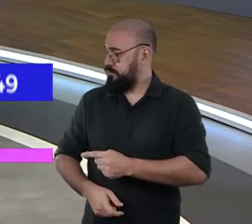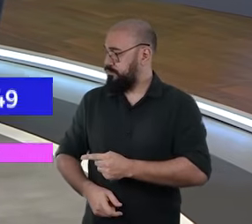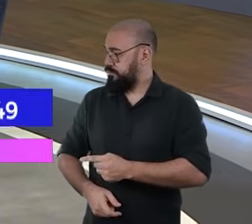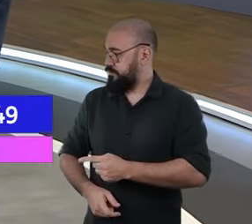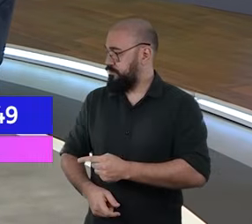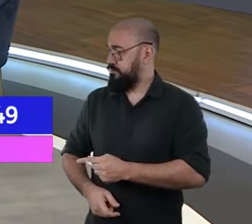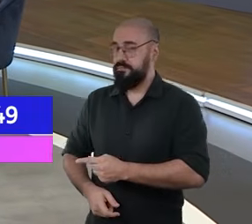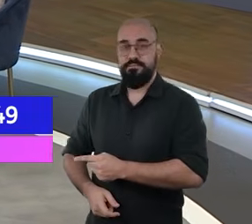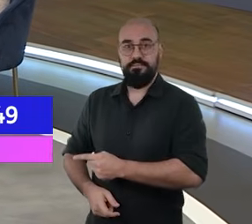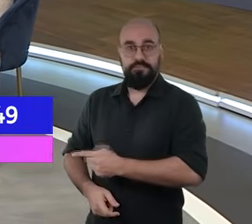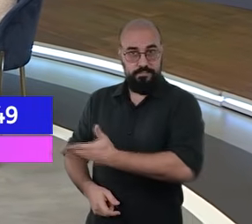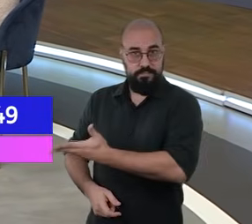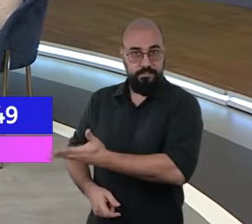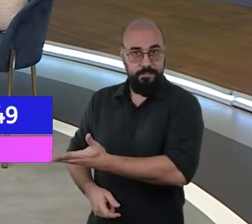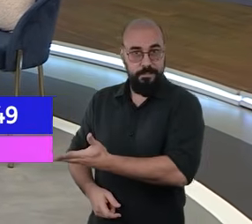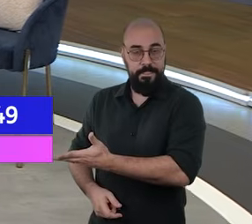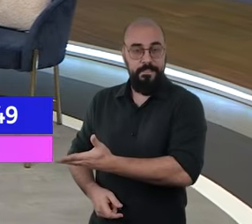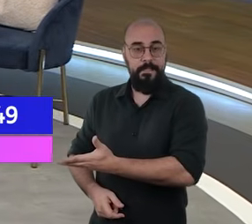12